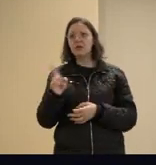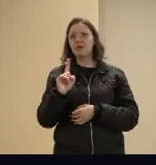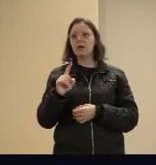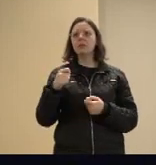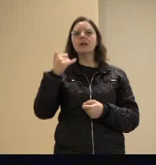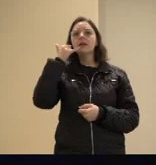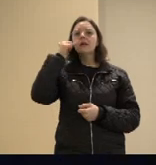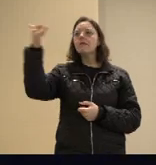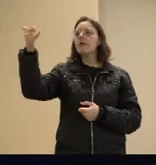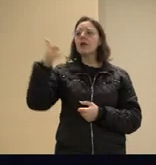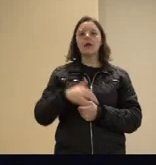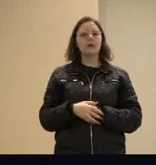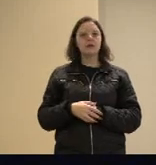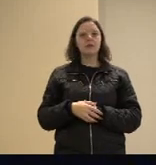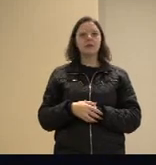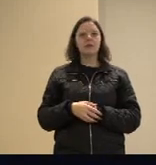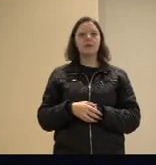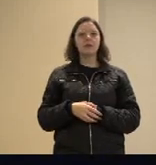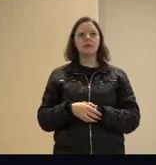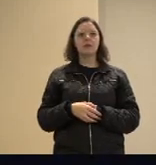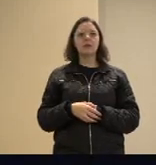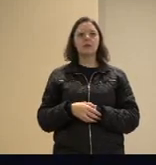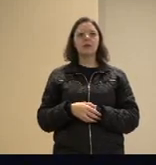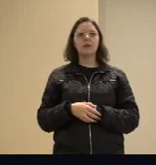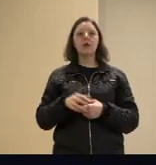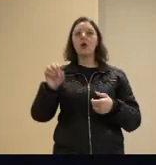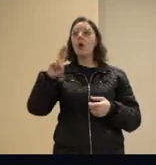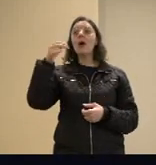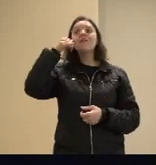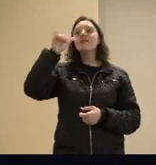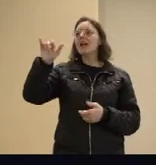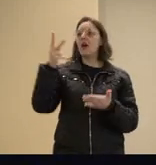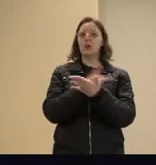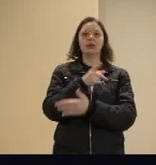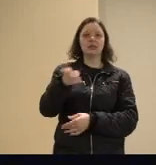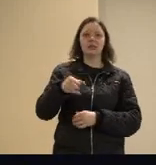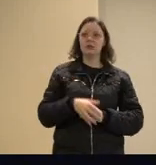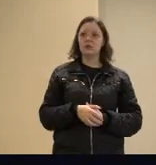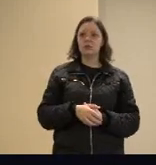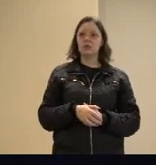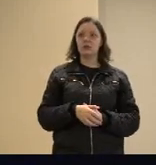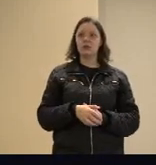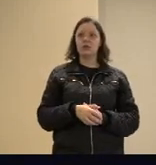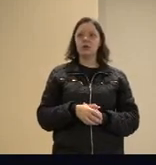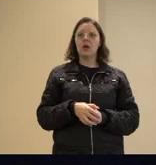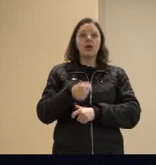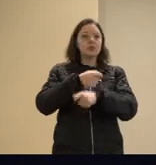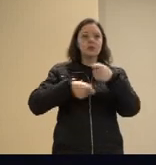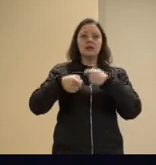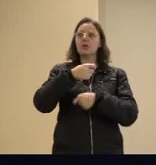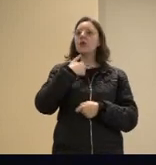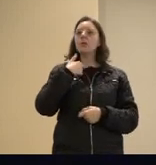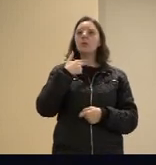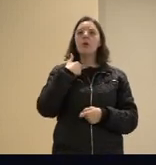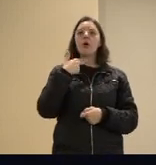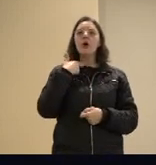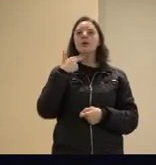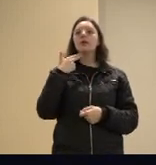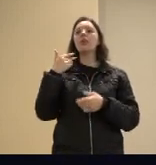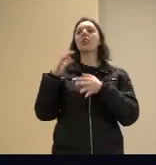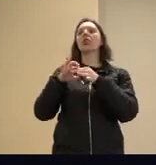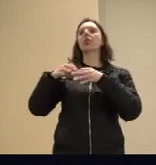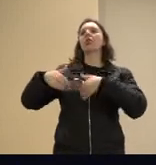Telefone. Ou não deixar chegar isso. A administração daquele acolhimento não deixar chegar essa necessidade. Olha,